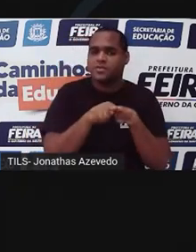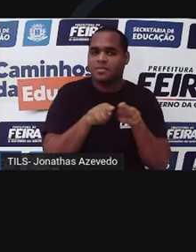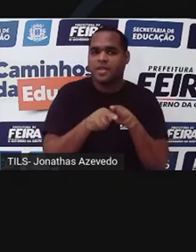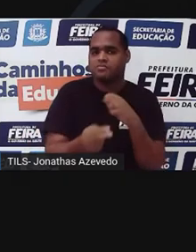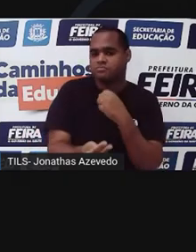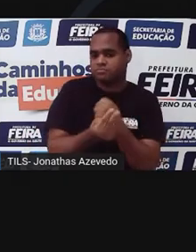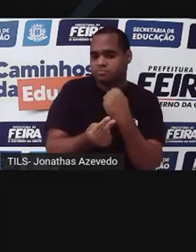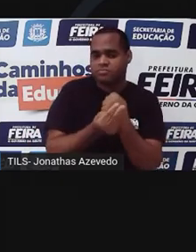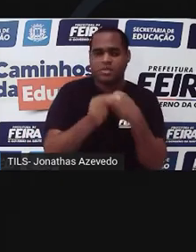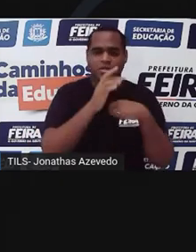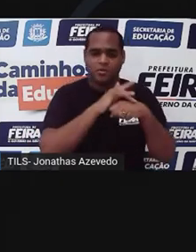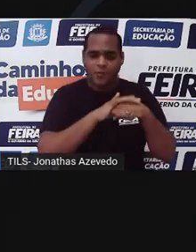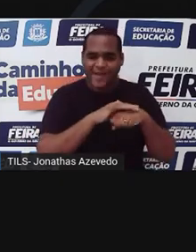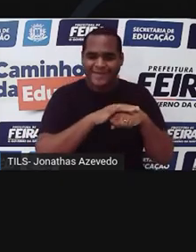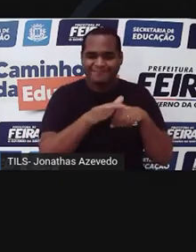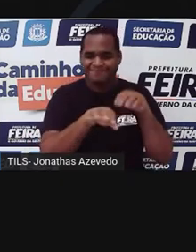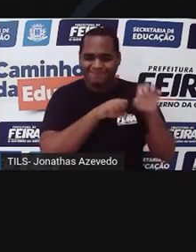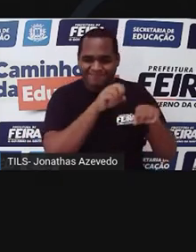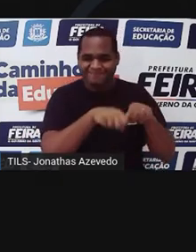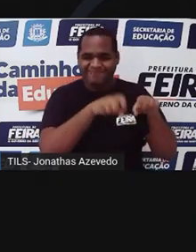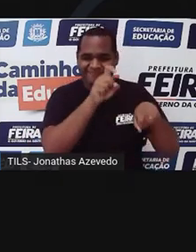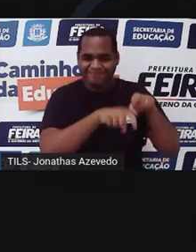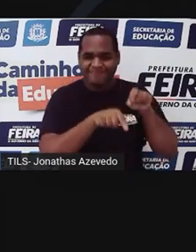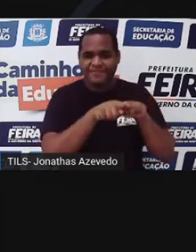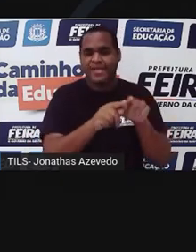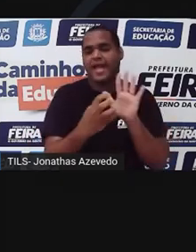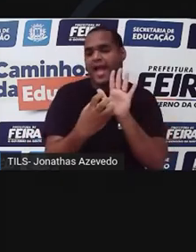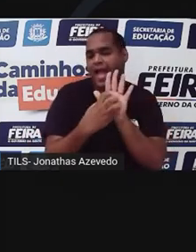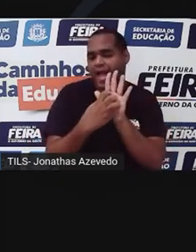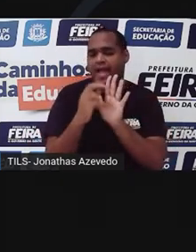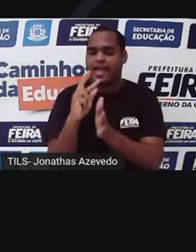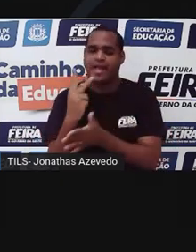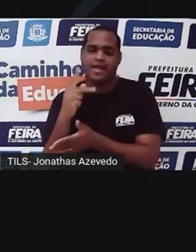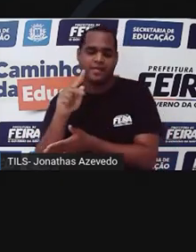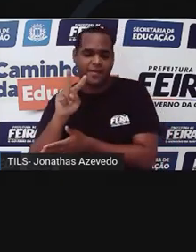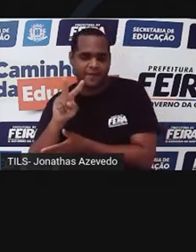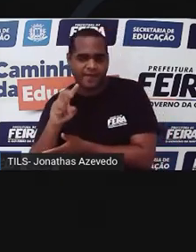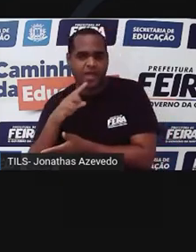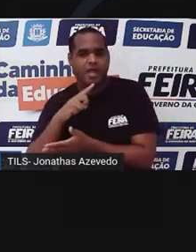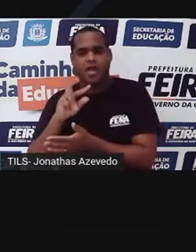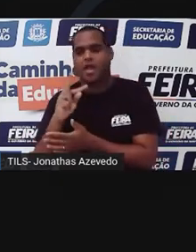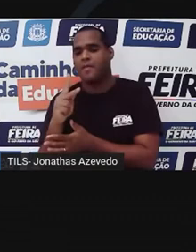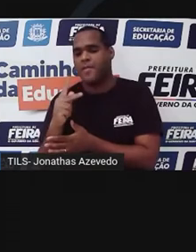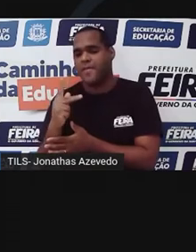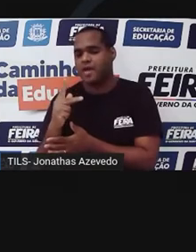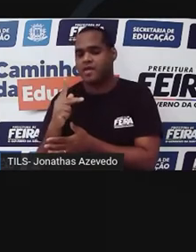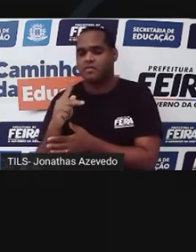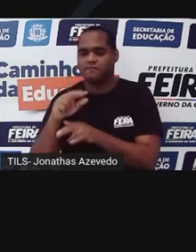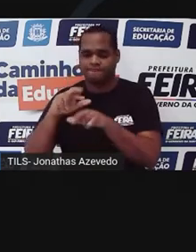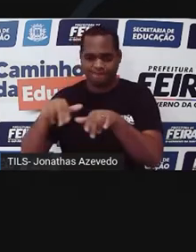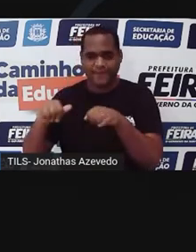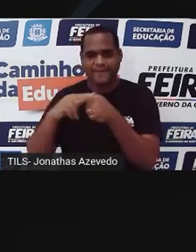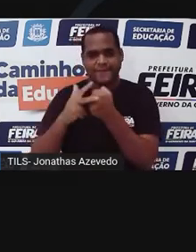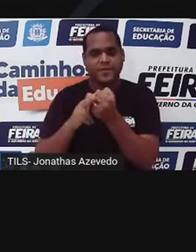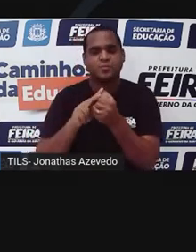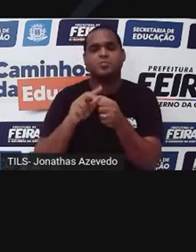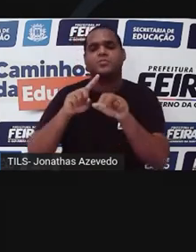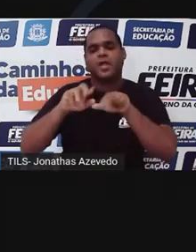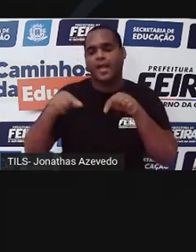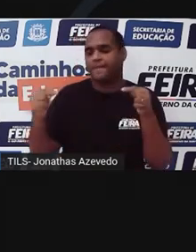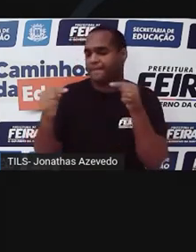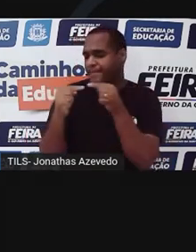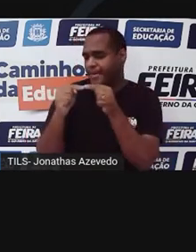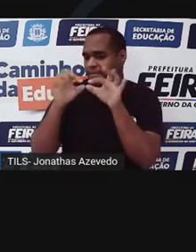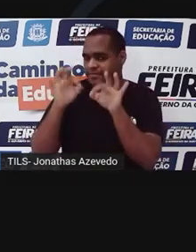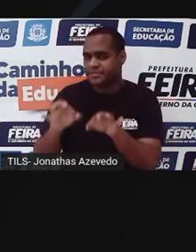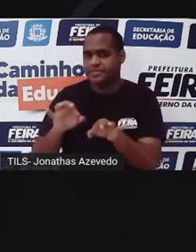protegem contra as doenças sexualmente transmissíveis Como a AIDS o HPV e as hepatites virais o ideal é combinar o uso